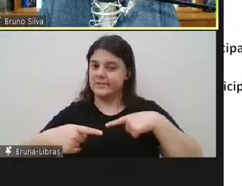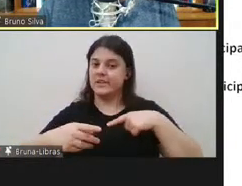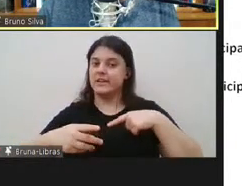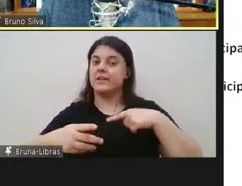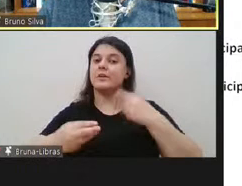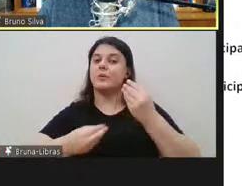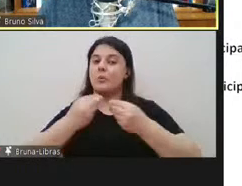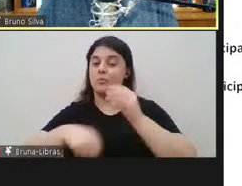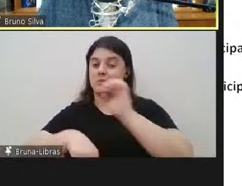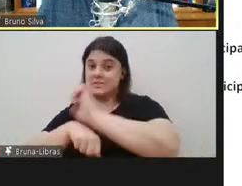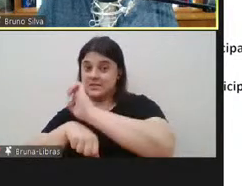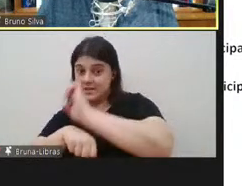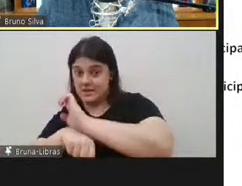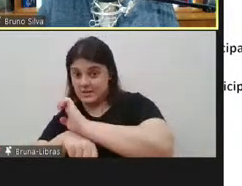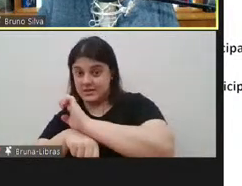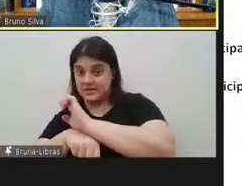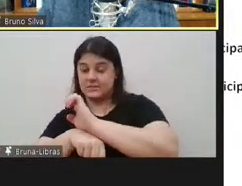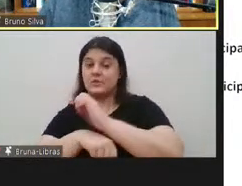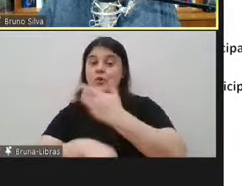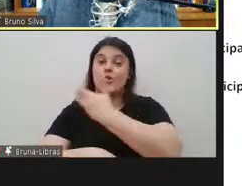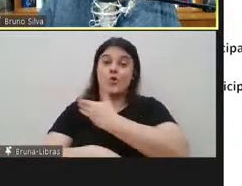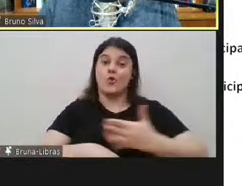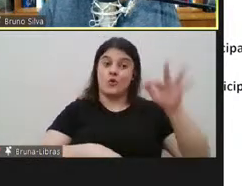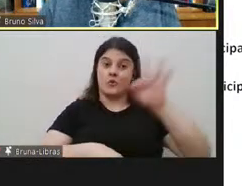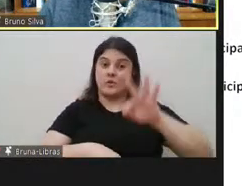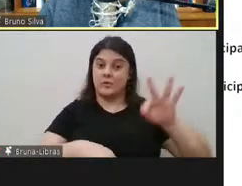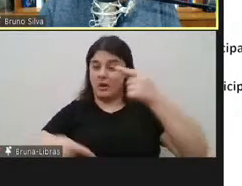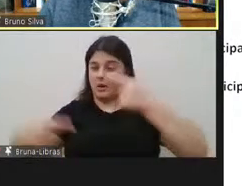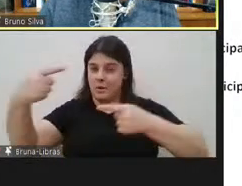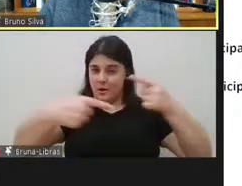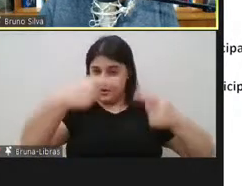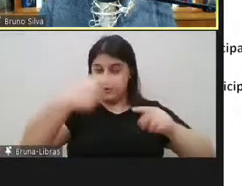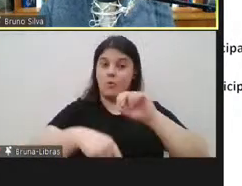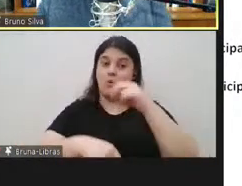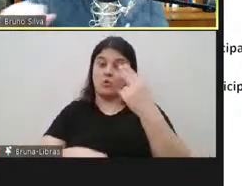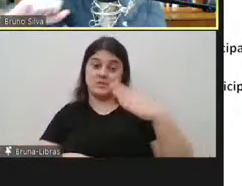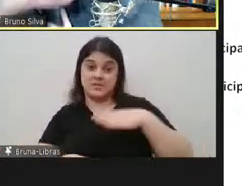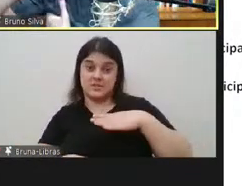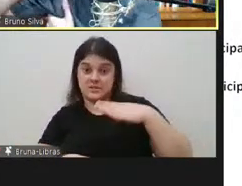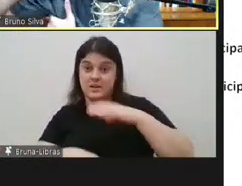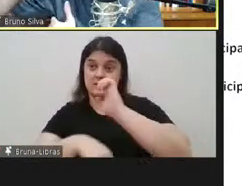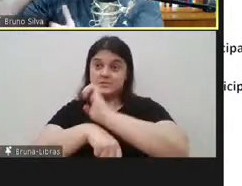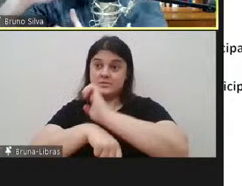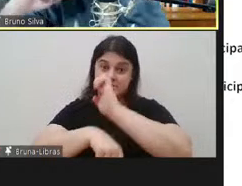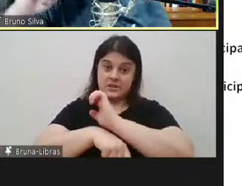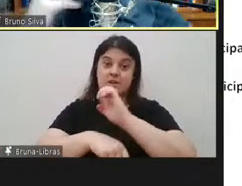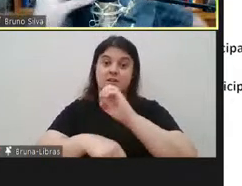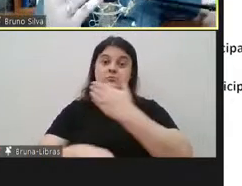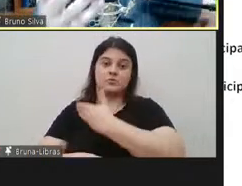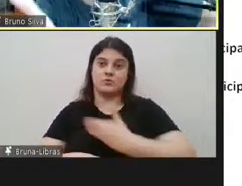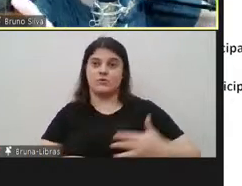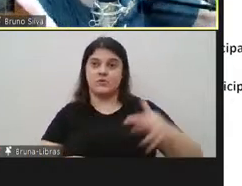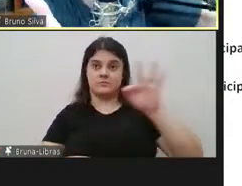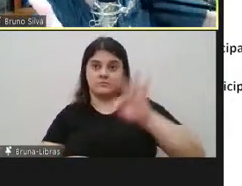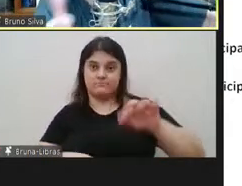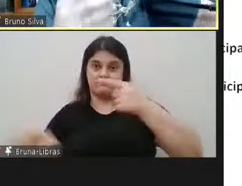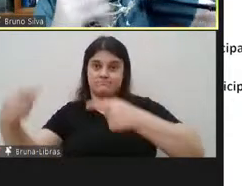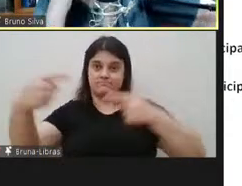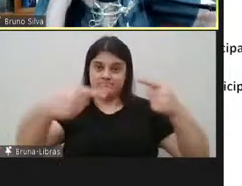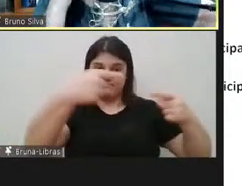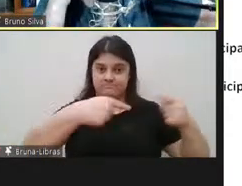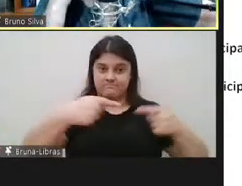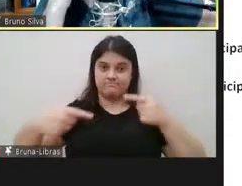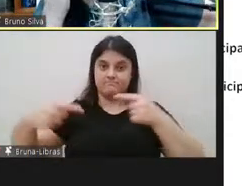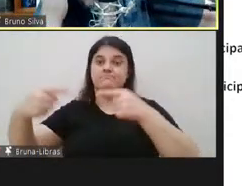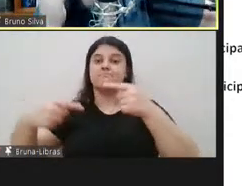relação entre Estados e governo federal o mesmo entre municípios estados e governo federal seja aí nos embates